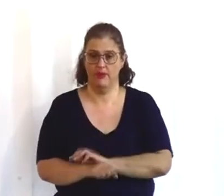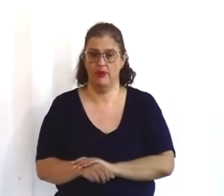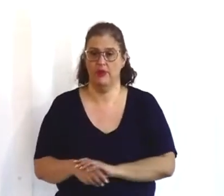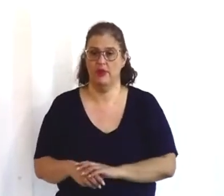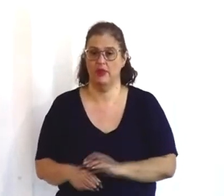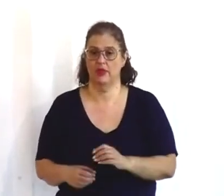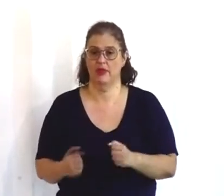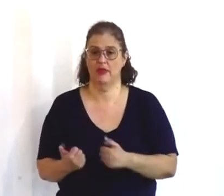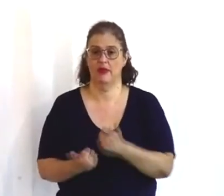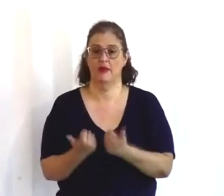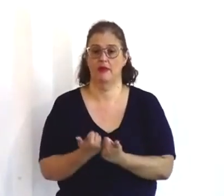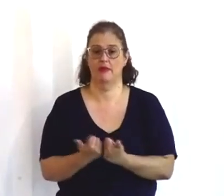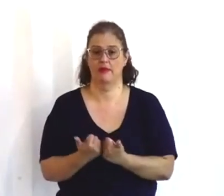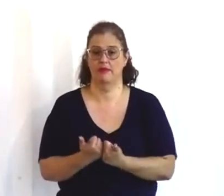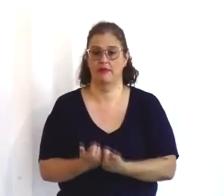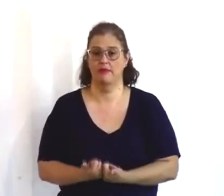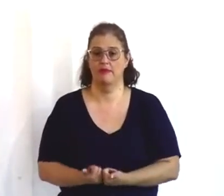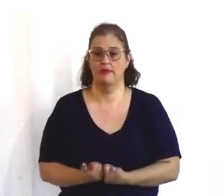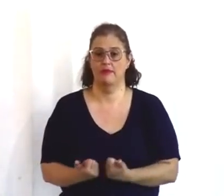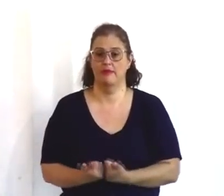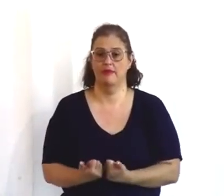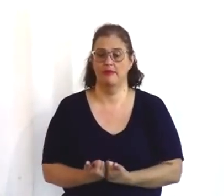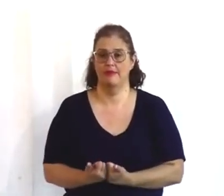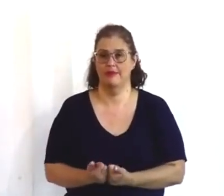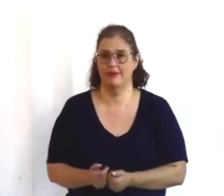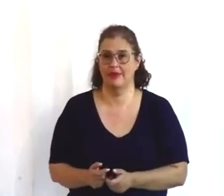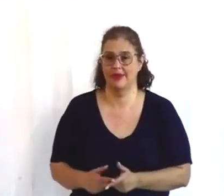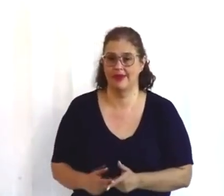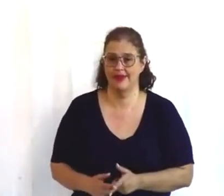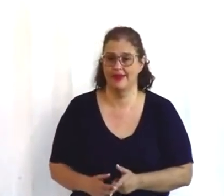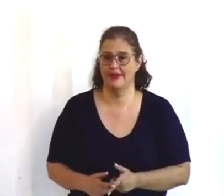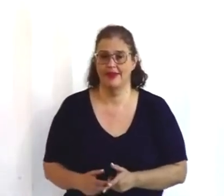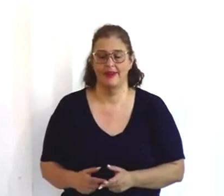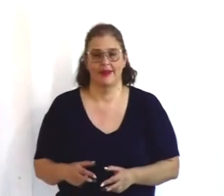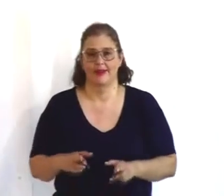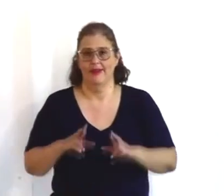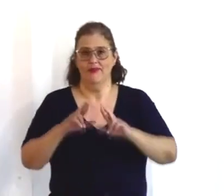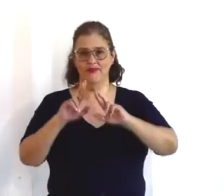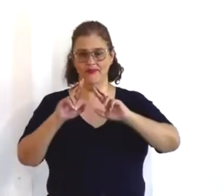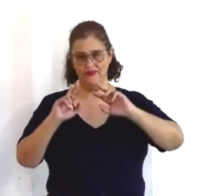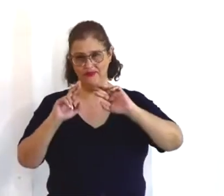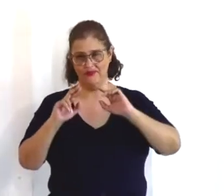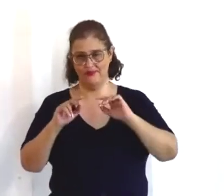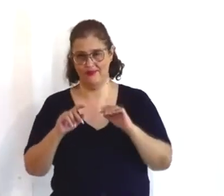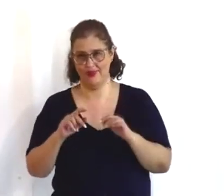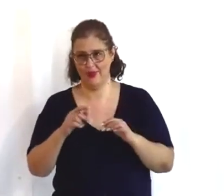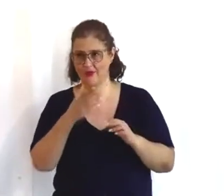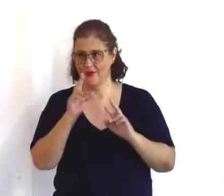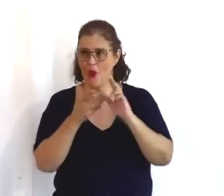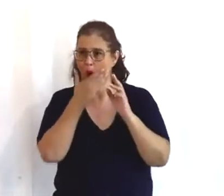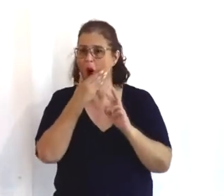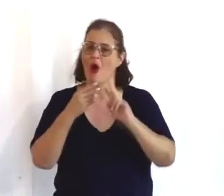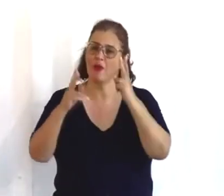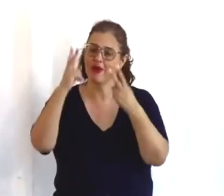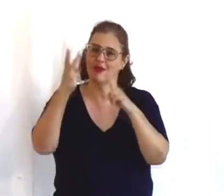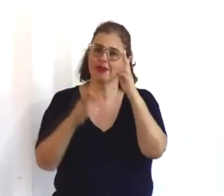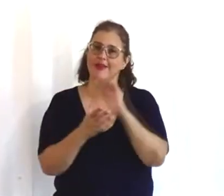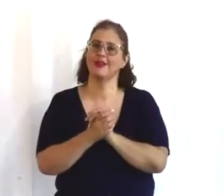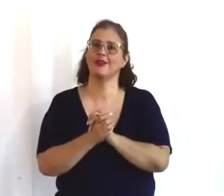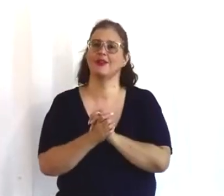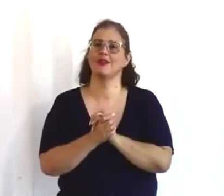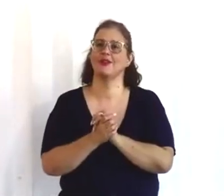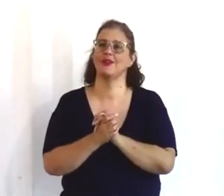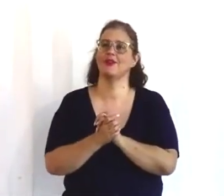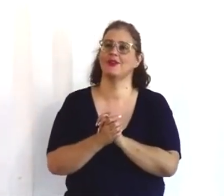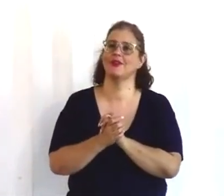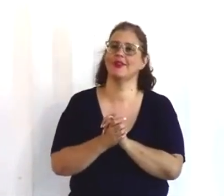promessas. Versículo 5 do capítulo 3: o vencedor será assim vestido de vestiduras brancas, e de modo nenhum apagarei o seu